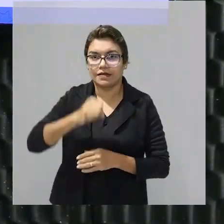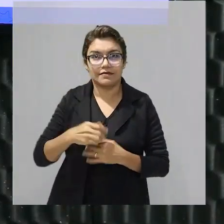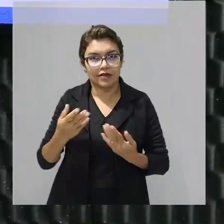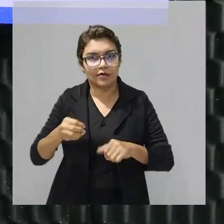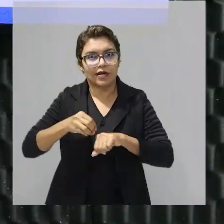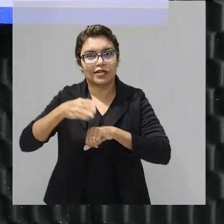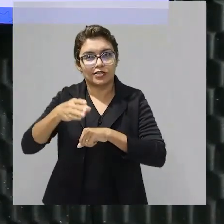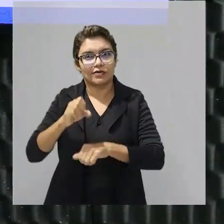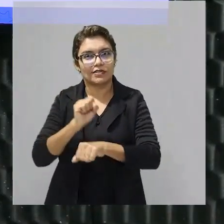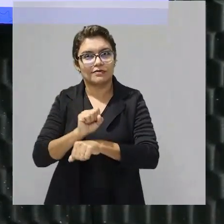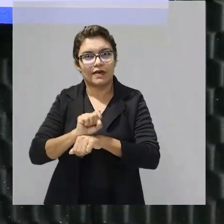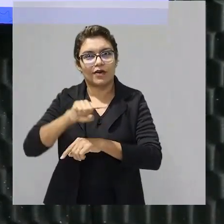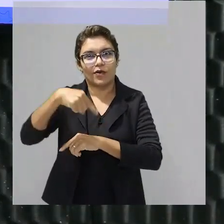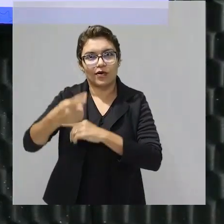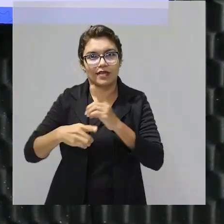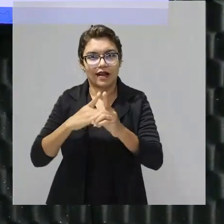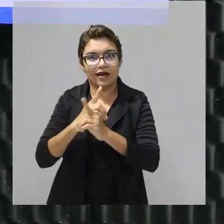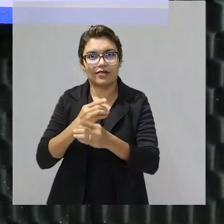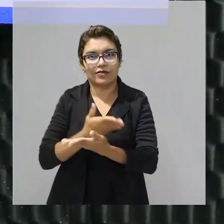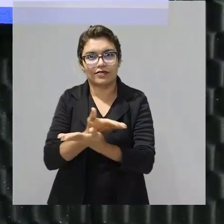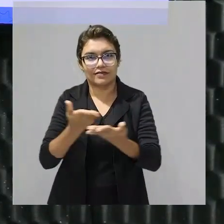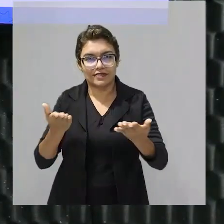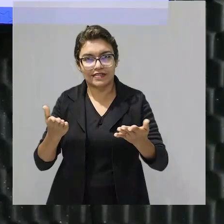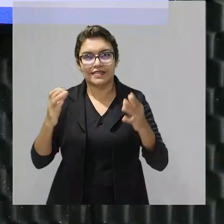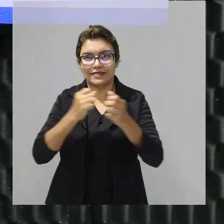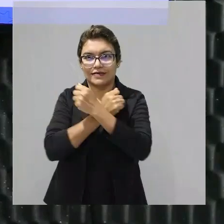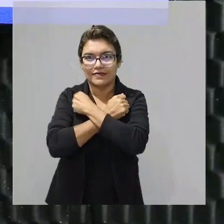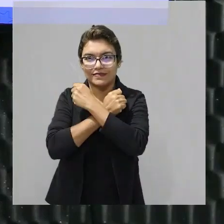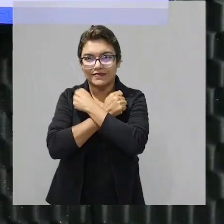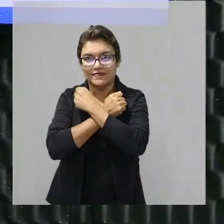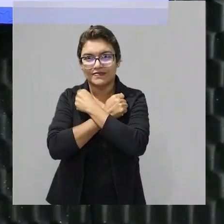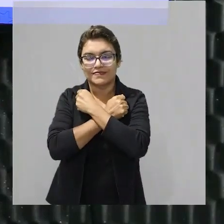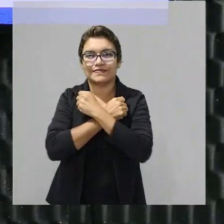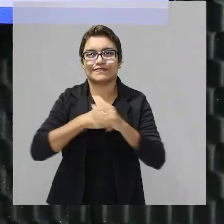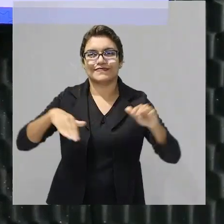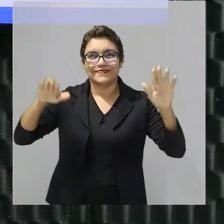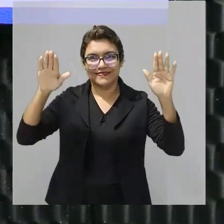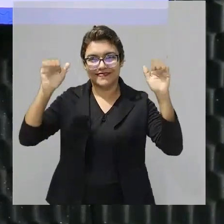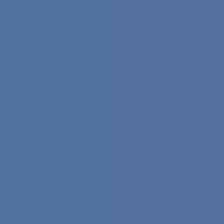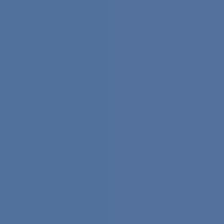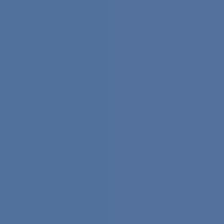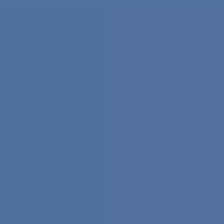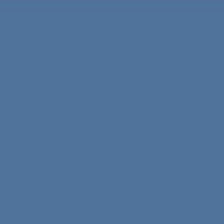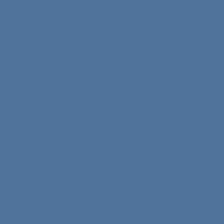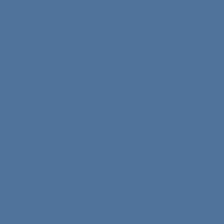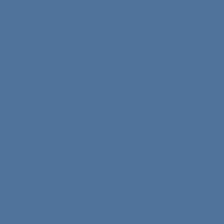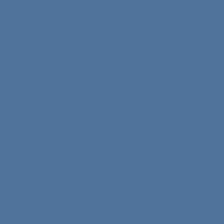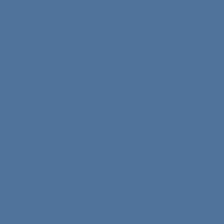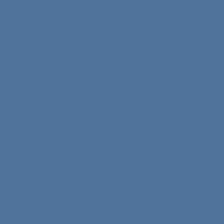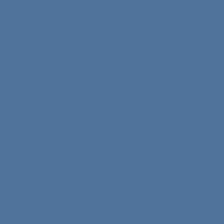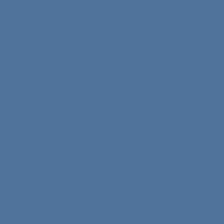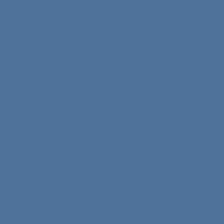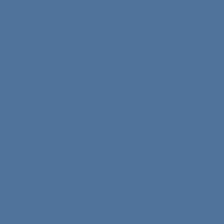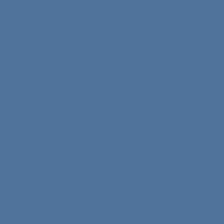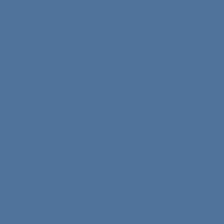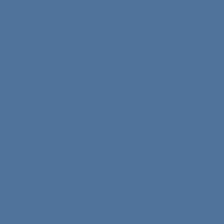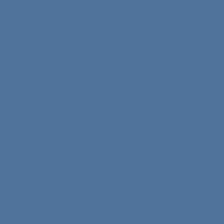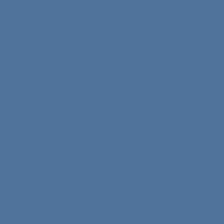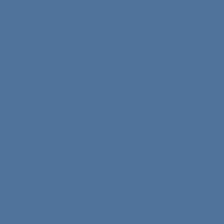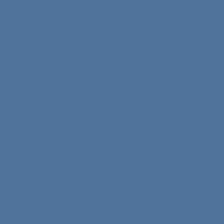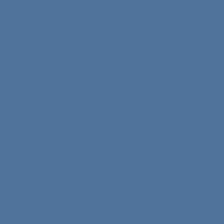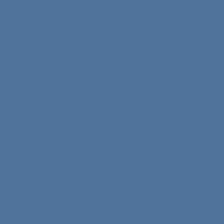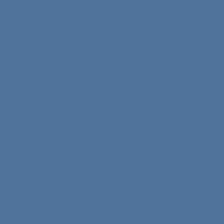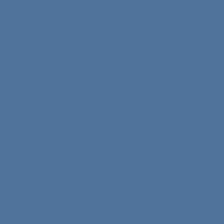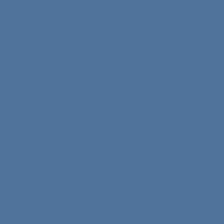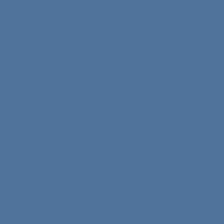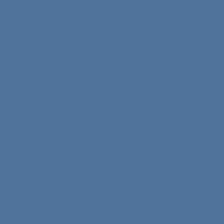partes. Peguem temas que são temas atuais da nossa sociedade, que são temas que estão o tempo todo sendo